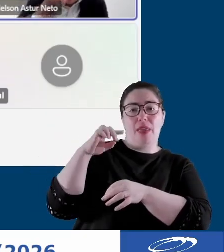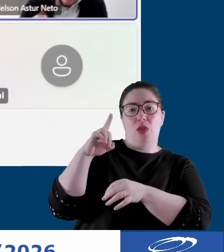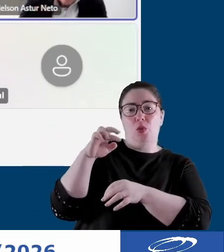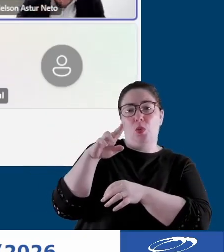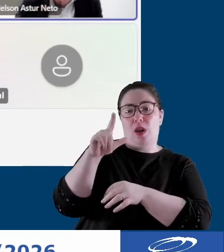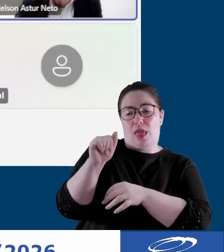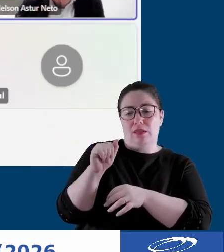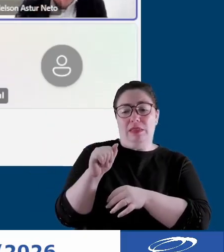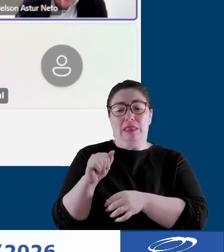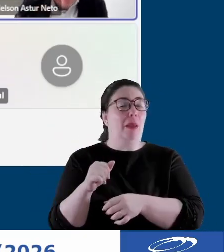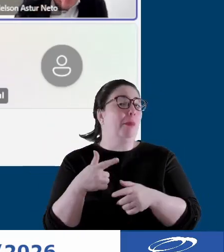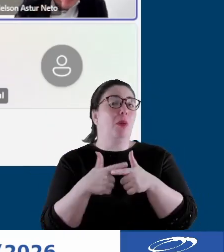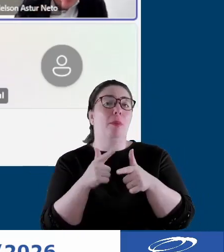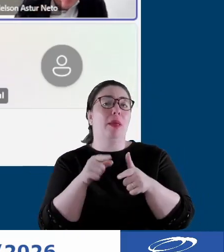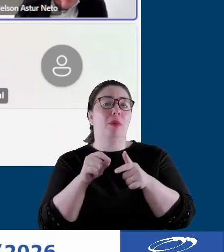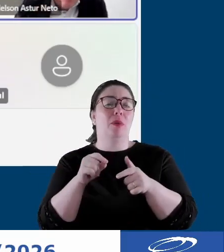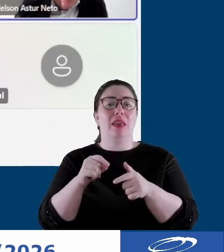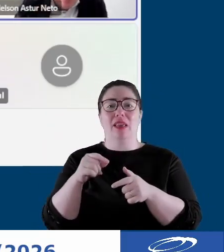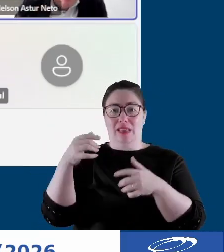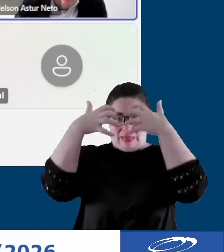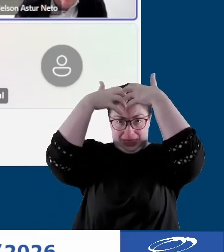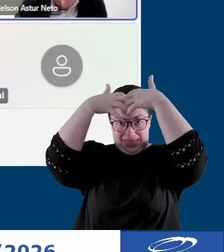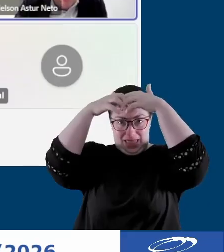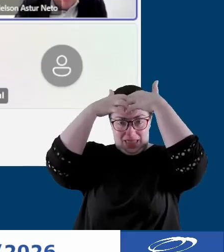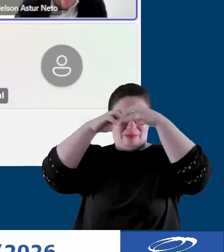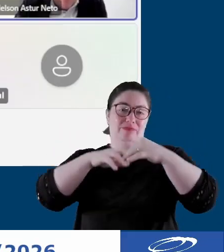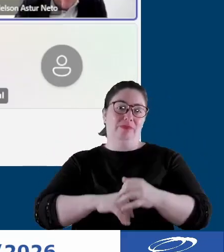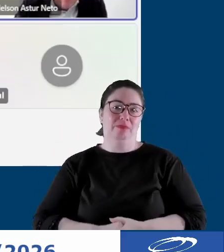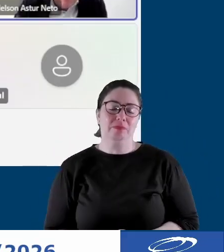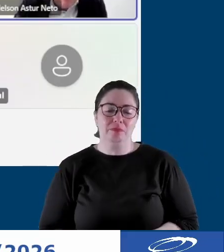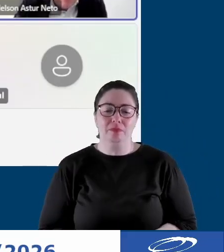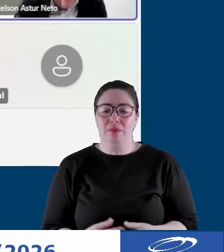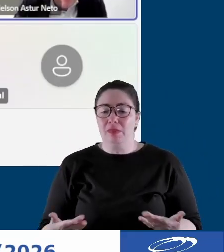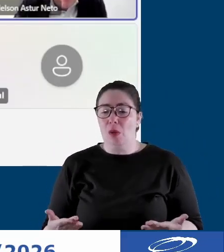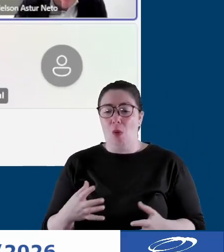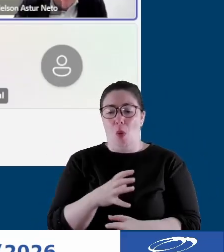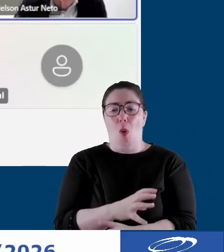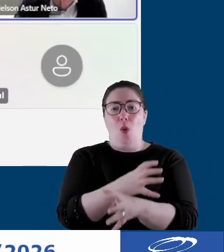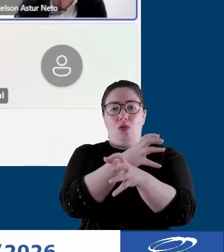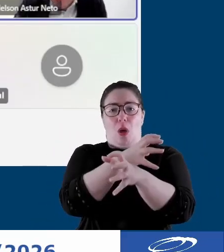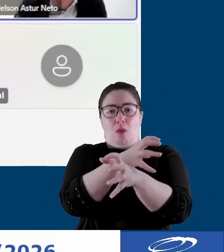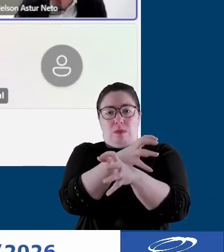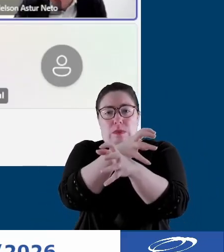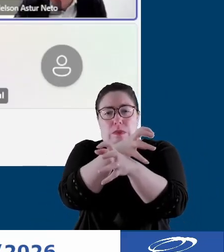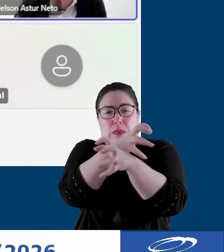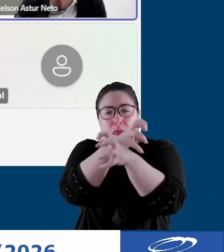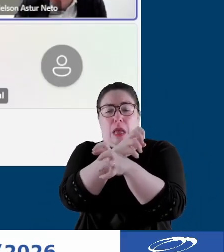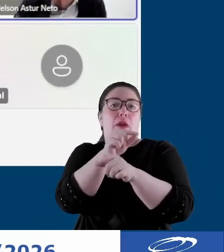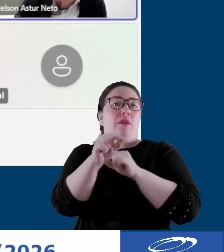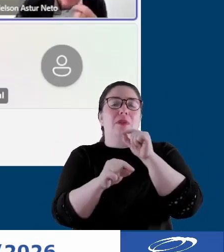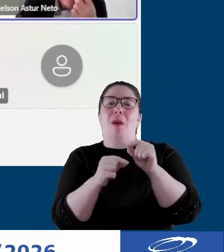Tá? Então, a partir do momento que o osso começa a colabar, você cria aí uma deformidade que pode